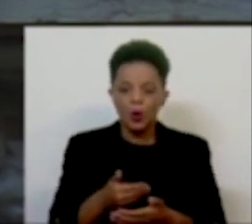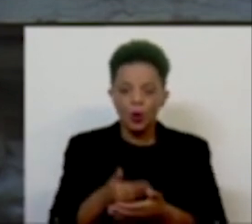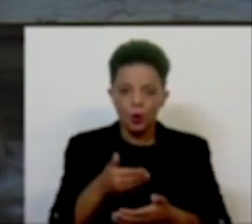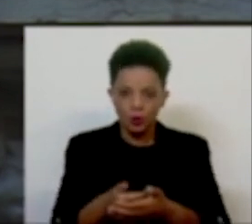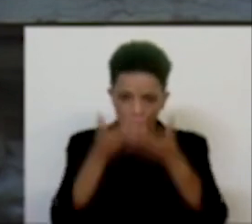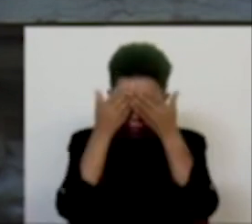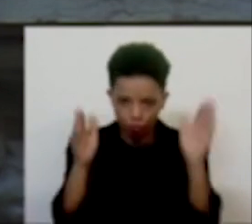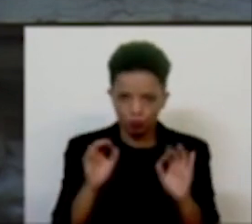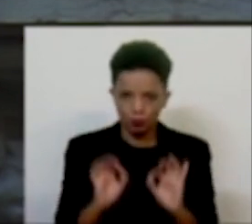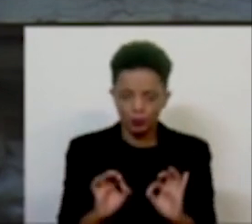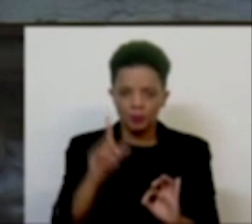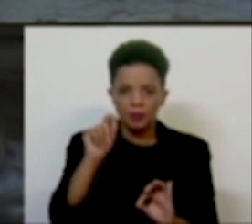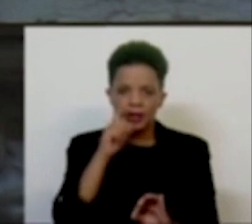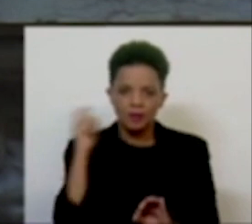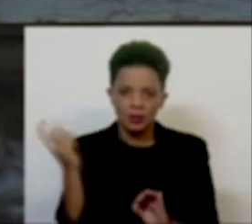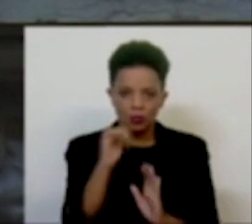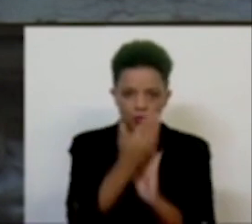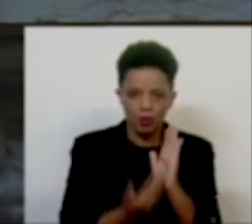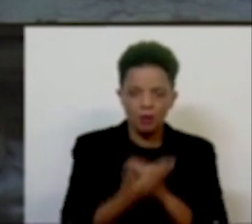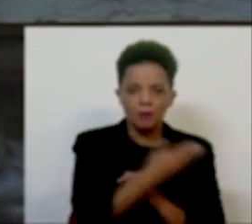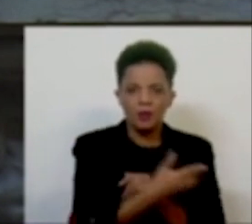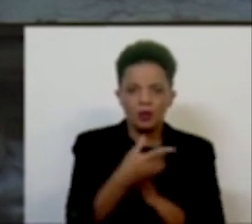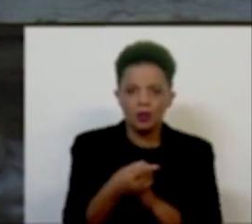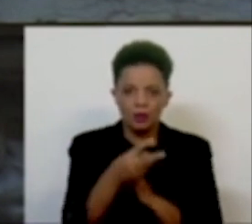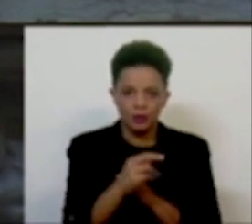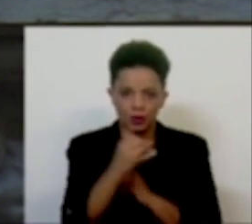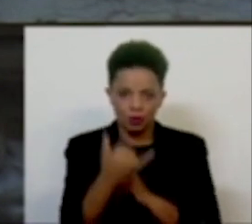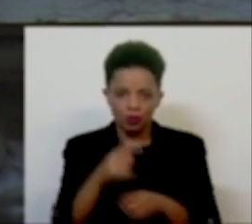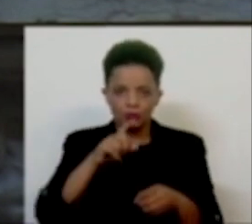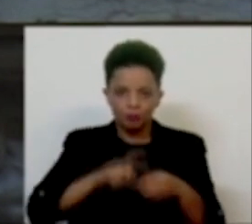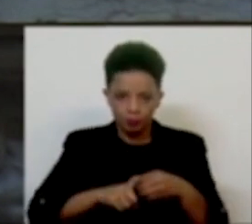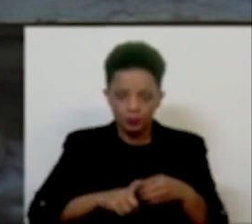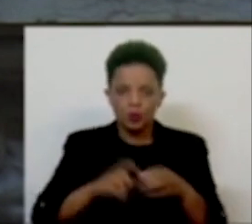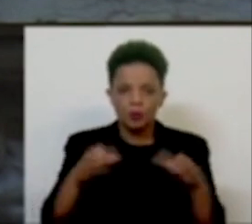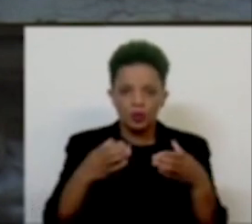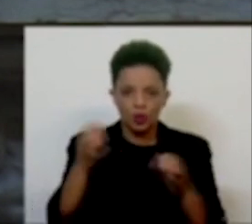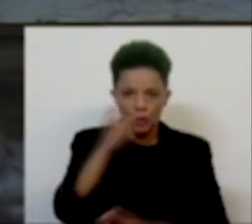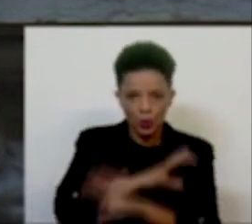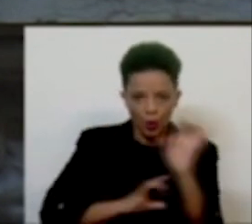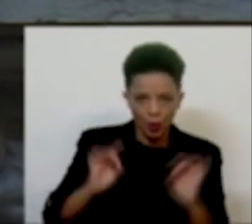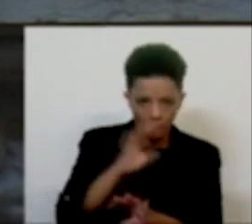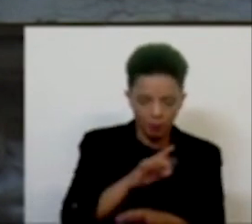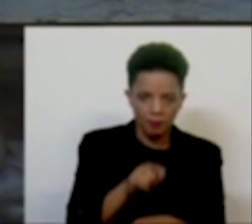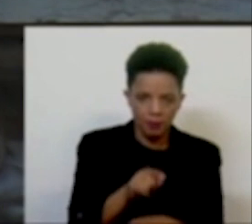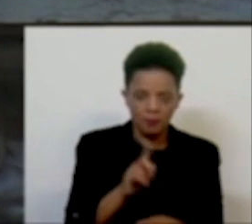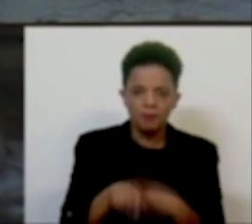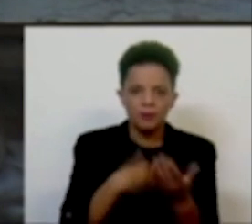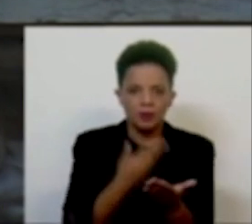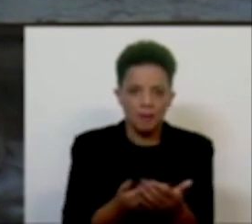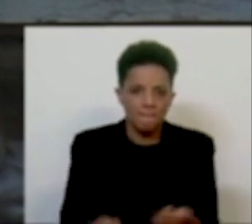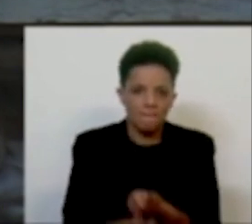democrática, que a revisão constitucional de 1982 e a adesão às comunidades europeias haveriam ainda de